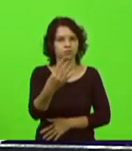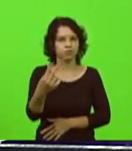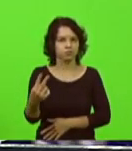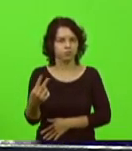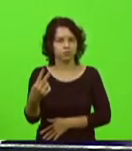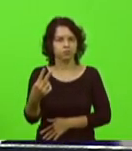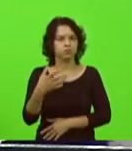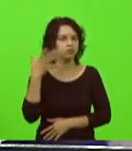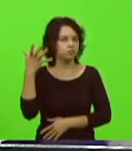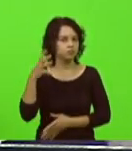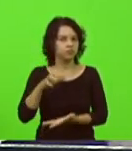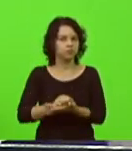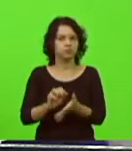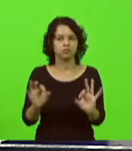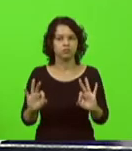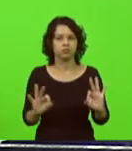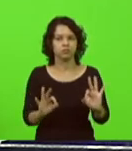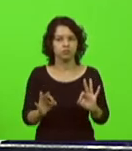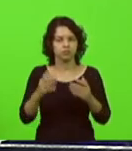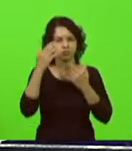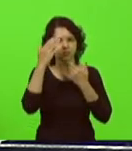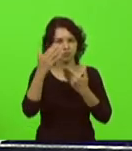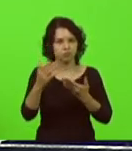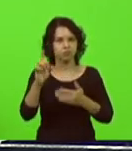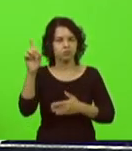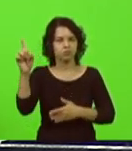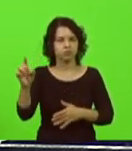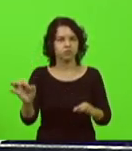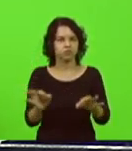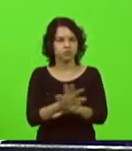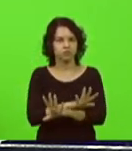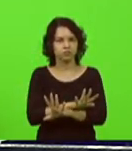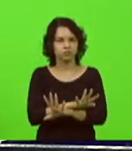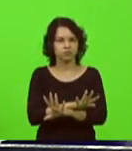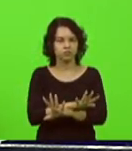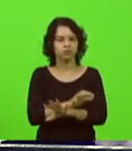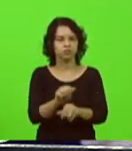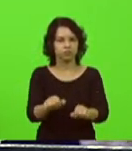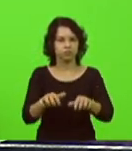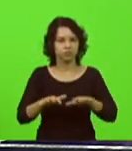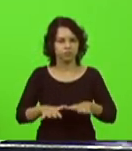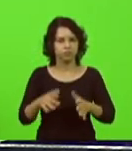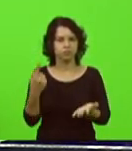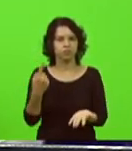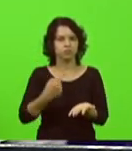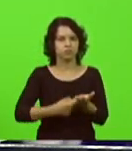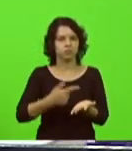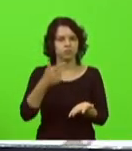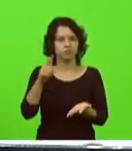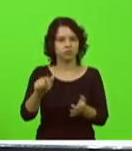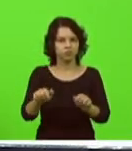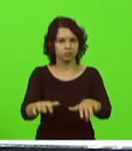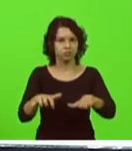Sem oradores inscritos, agradecendo a Deus, dou por encerrada a presente sessão, convocando